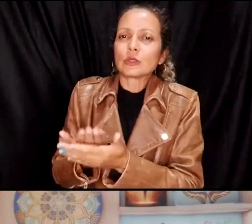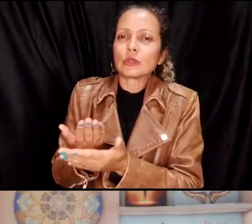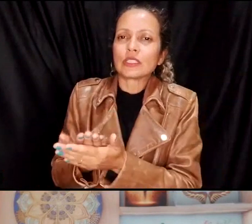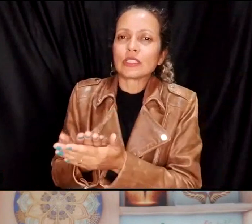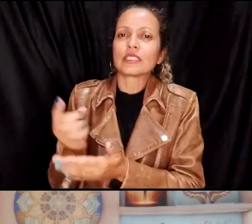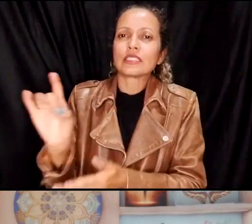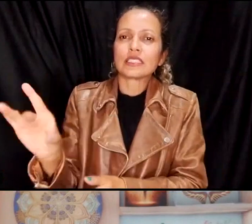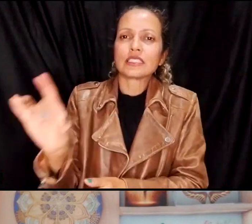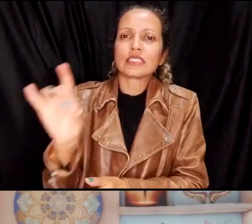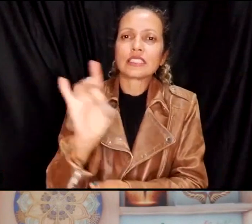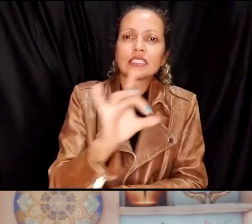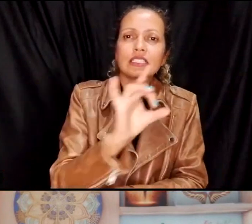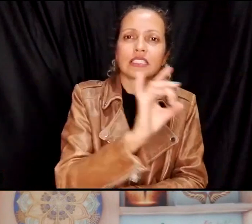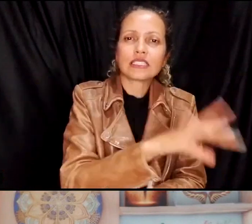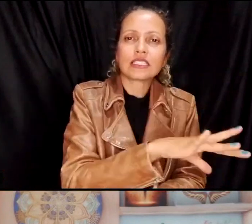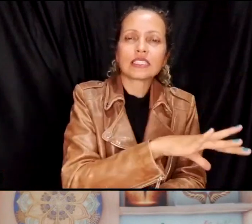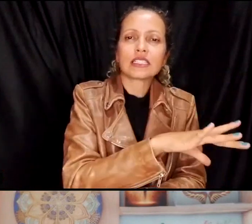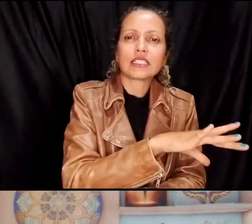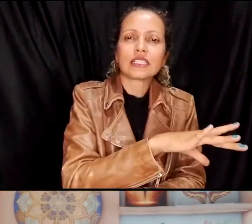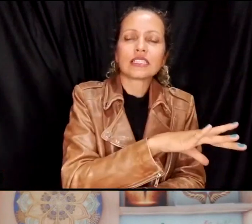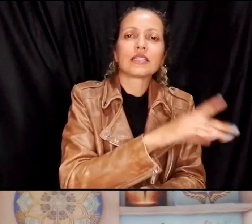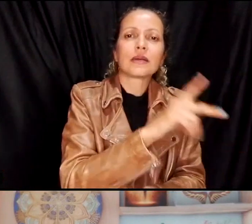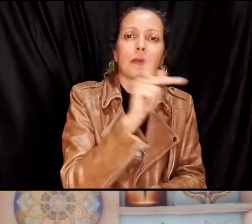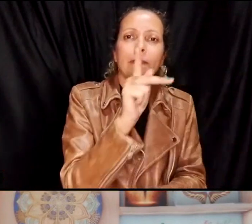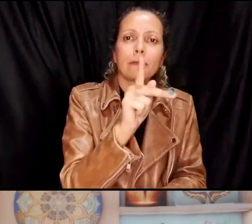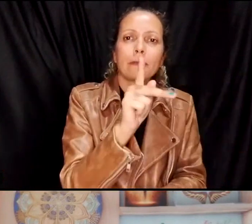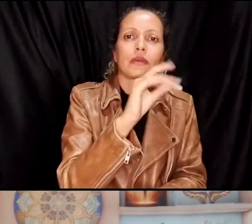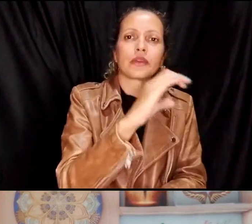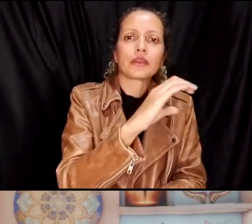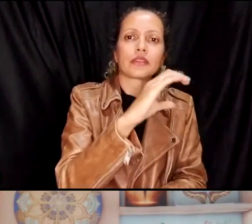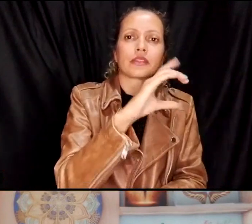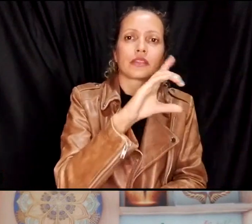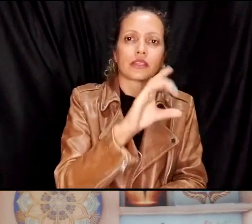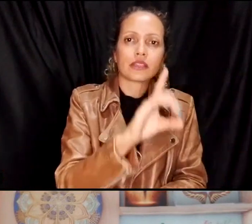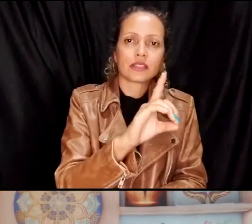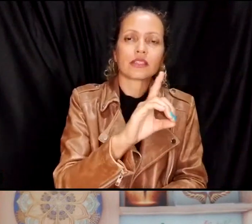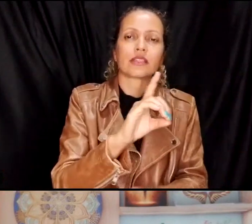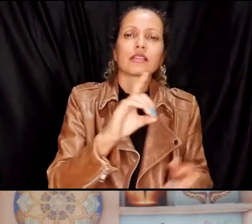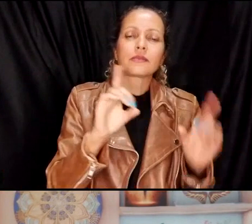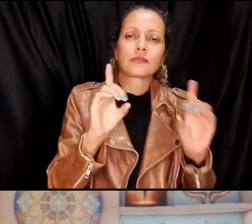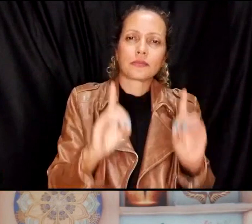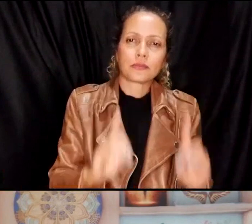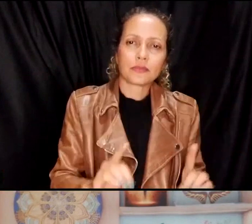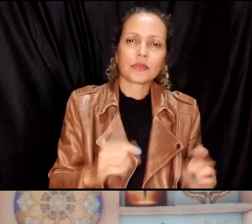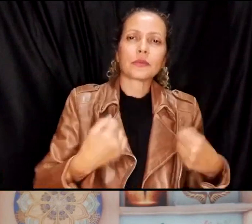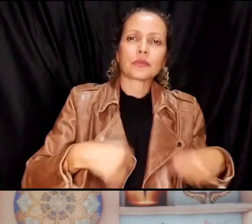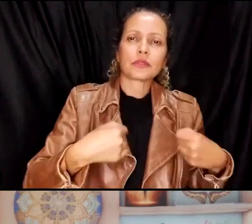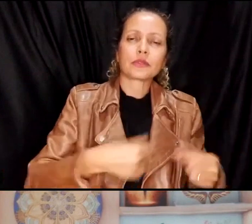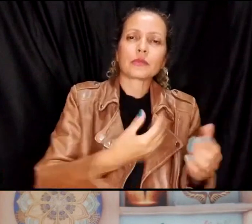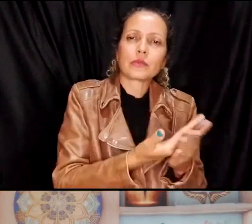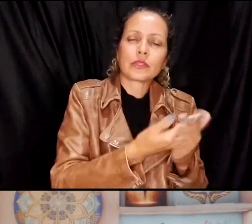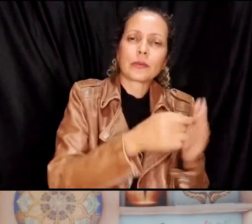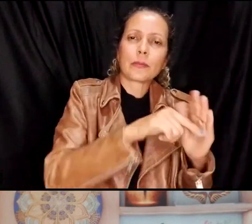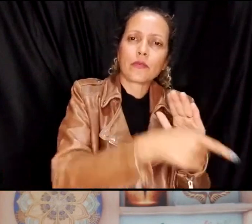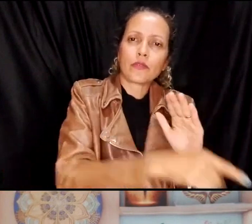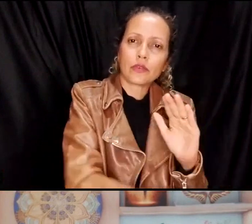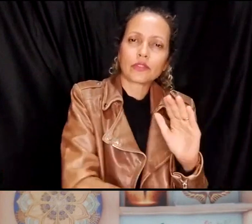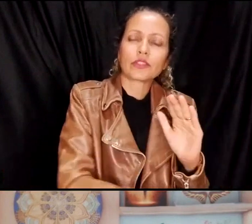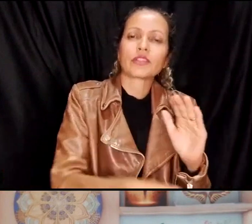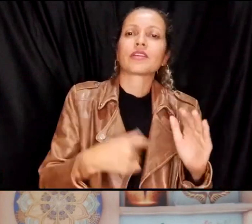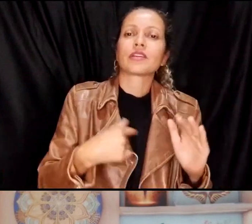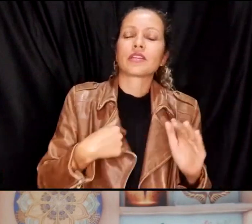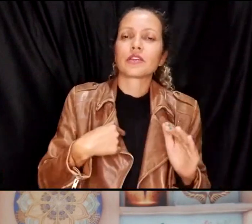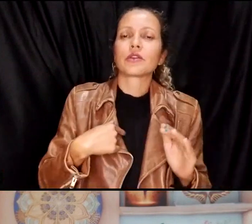vamos dizer assim, deficiência. Então, eu fui para uma instituição em Campinas, muito conhecida, a Provisão,